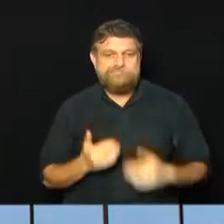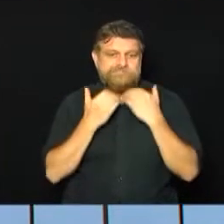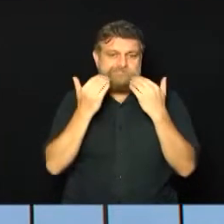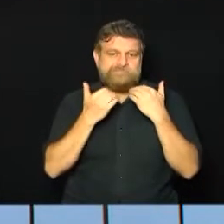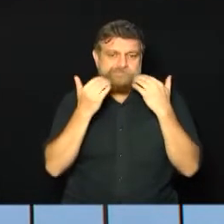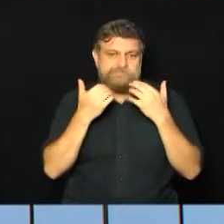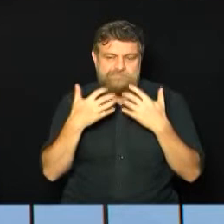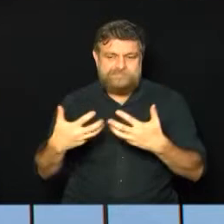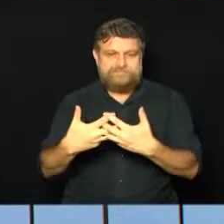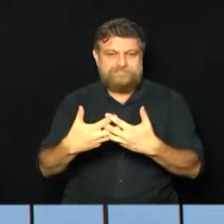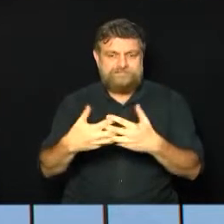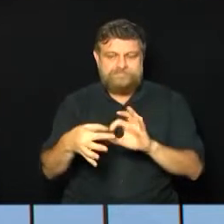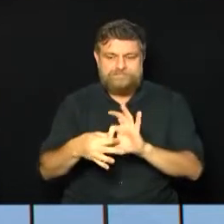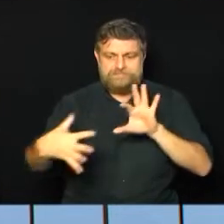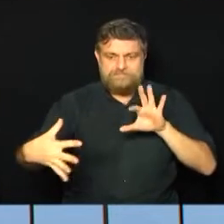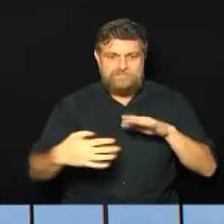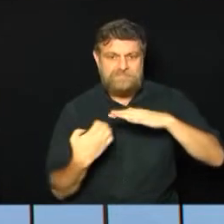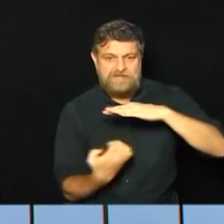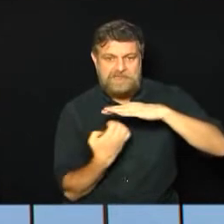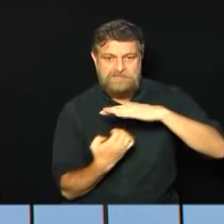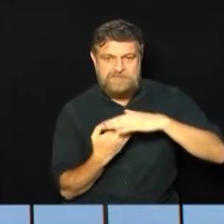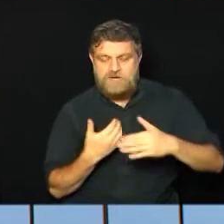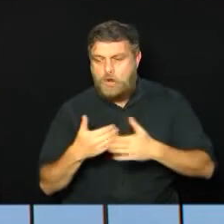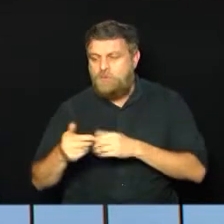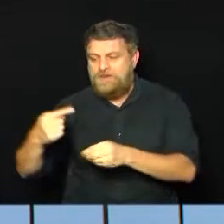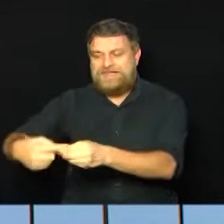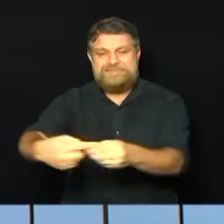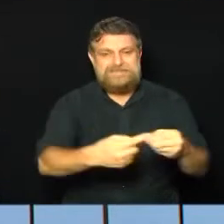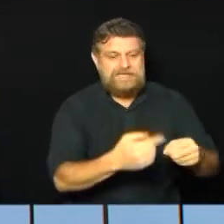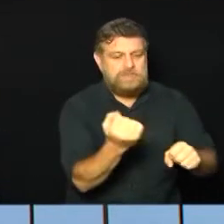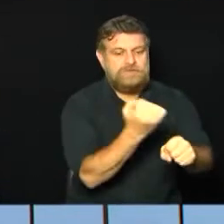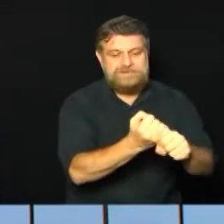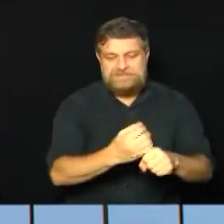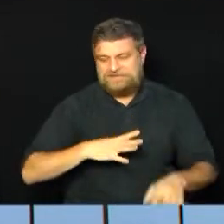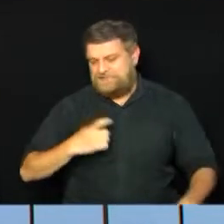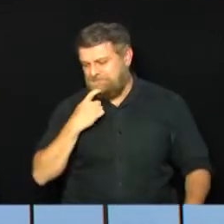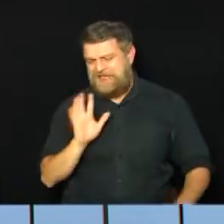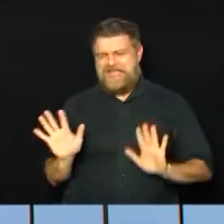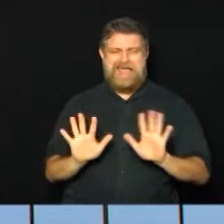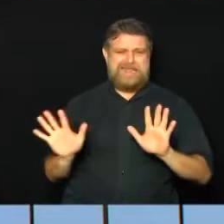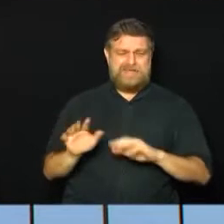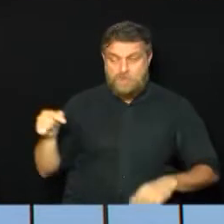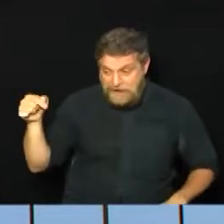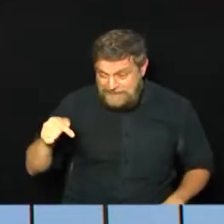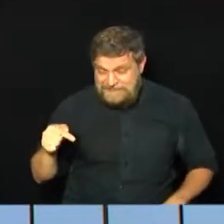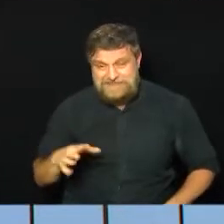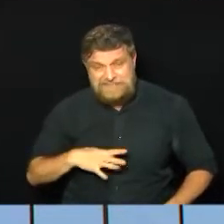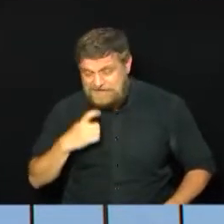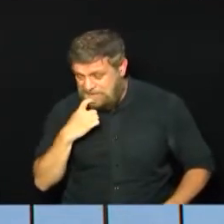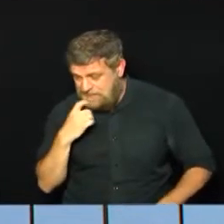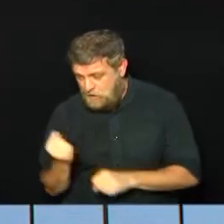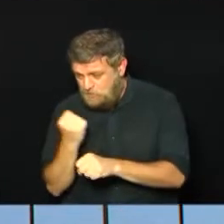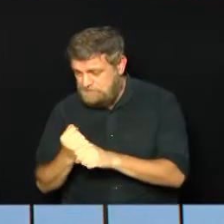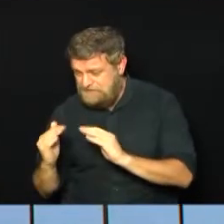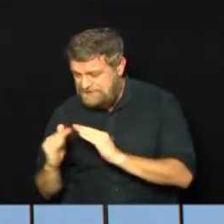Então, você tem... as empresas preferiam construir em qualquer outra cidade menos que Campinas. Você tem uma ideia, era metade